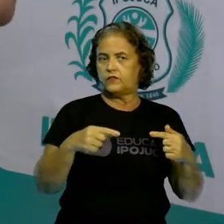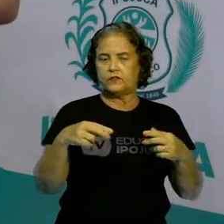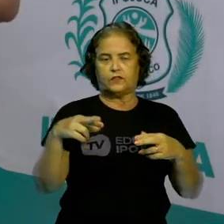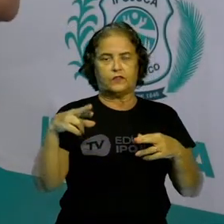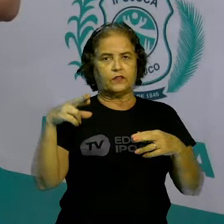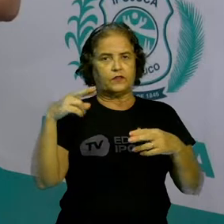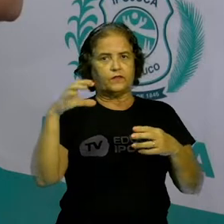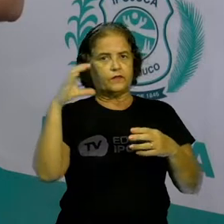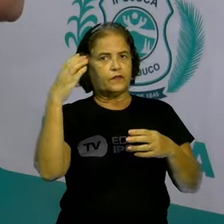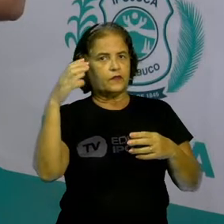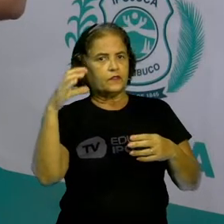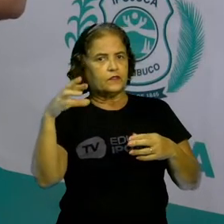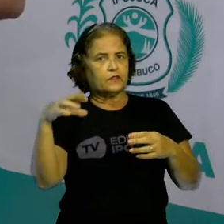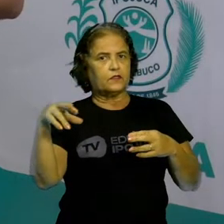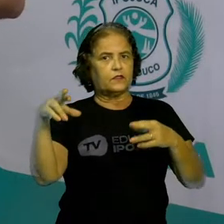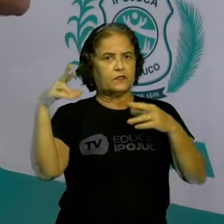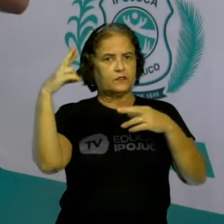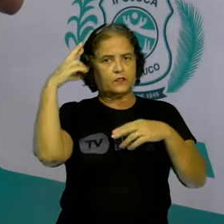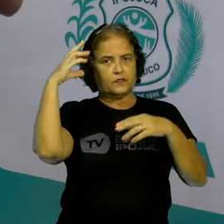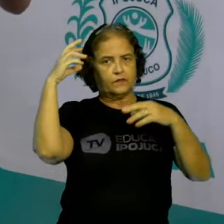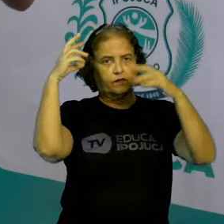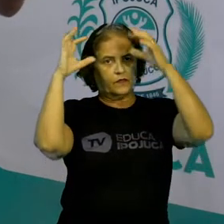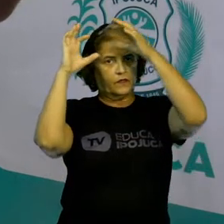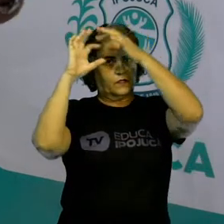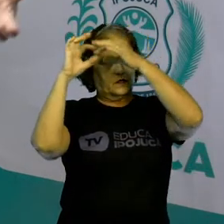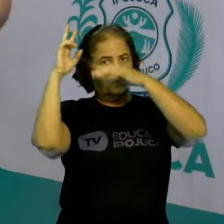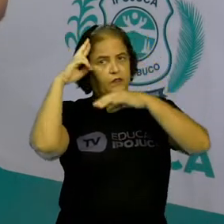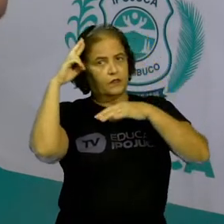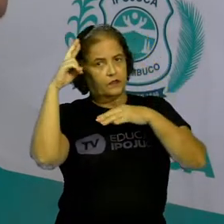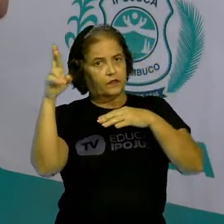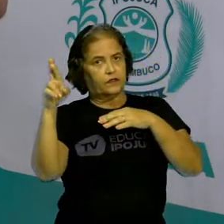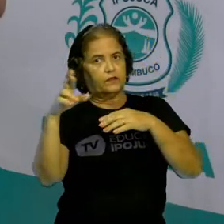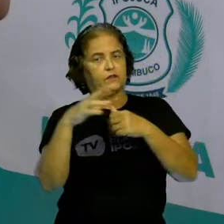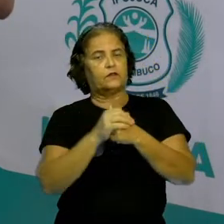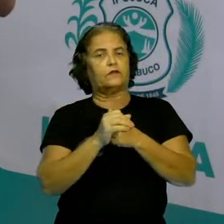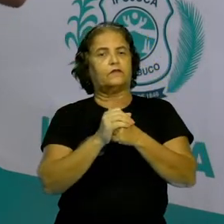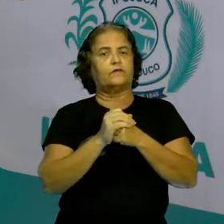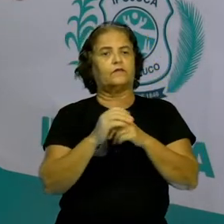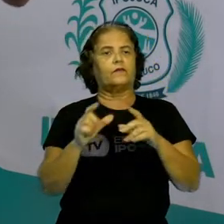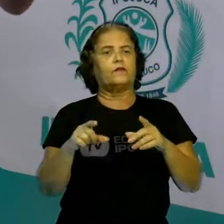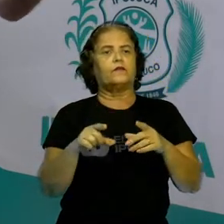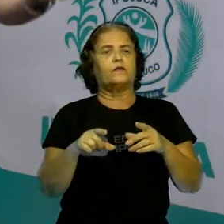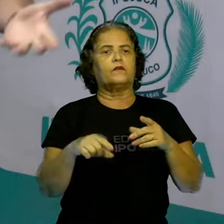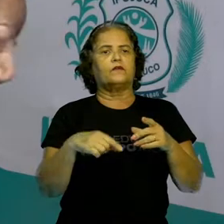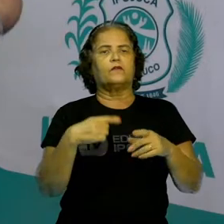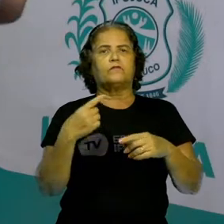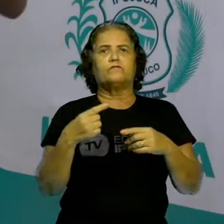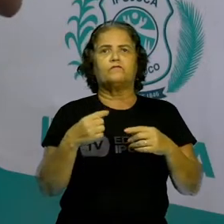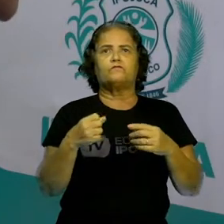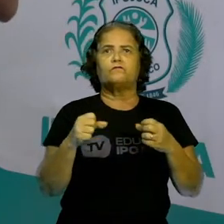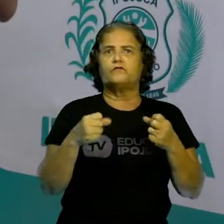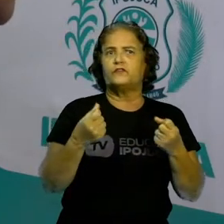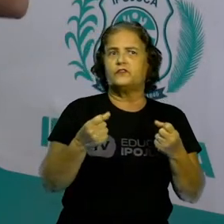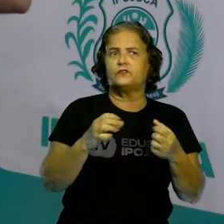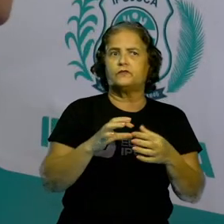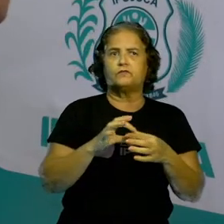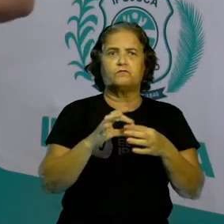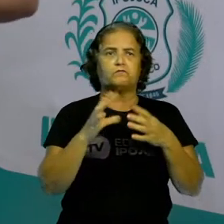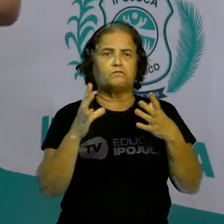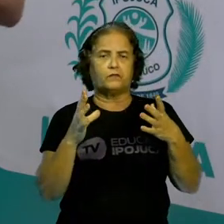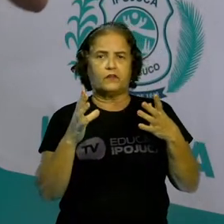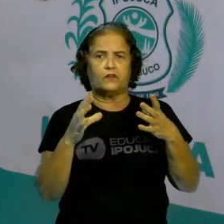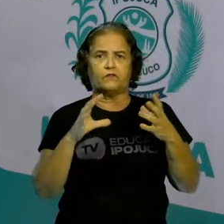substituir uma visão muito baseada em crenças religiosas, uma visão muito mística do mundo. Em vez de você